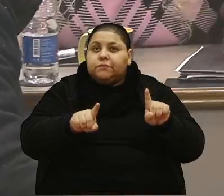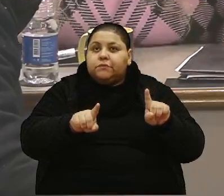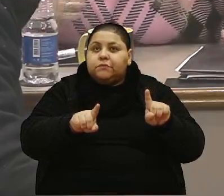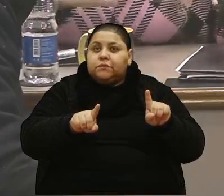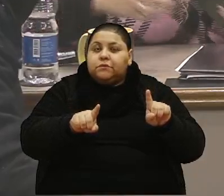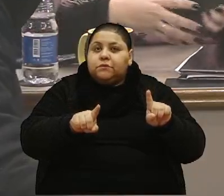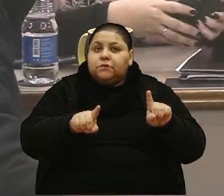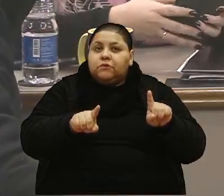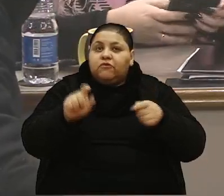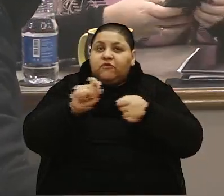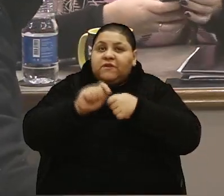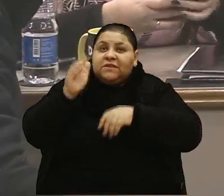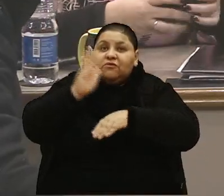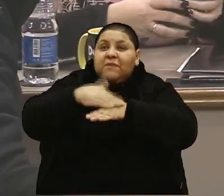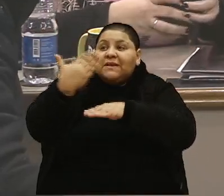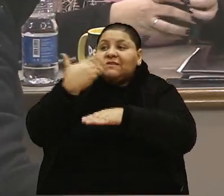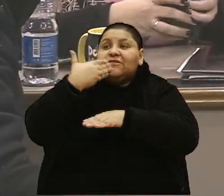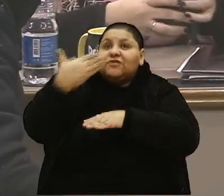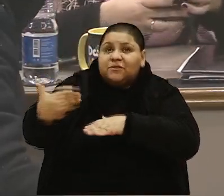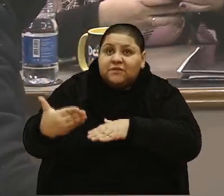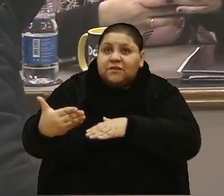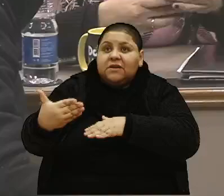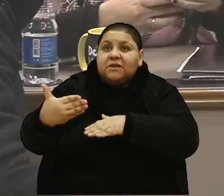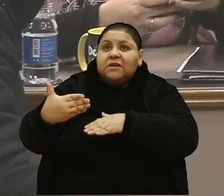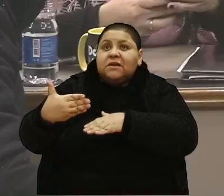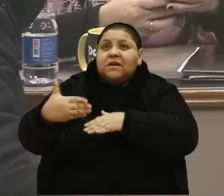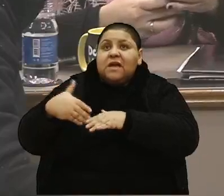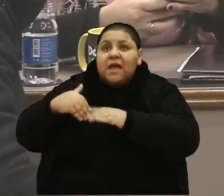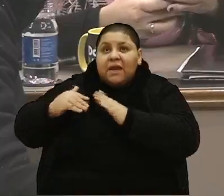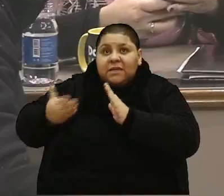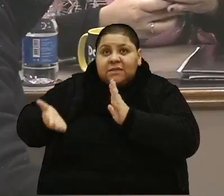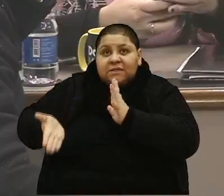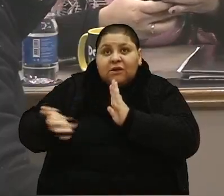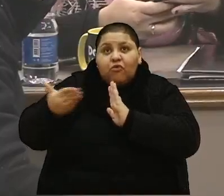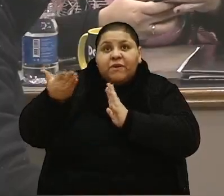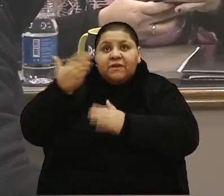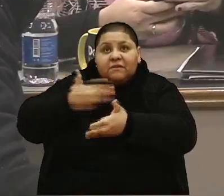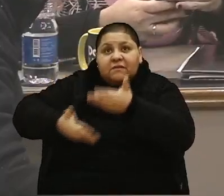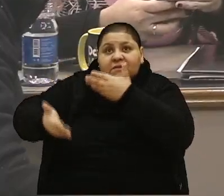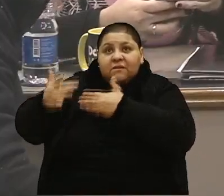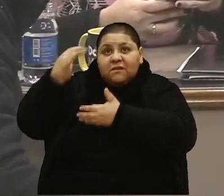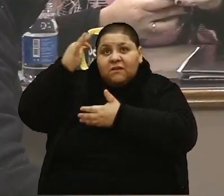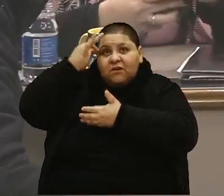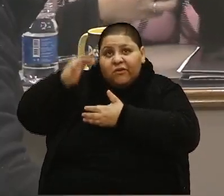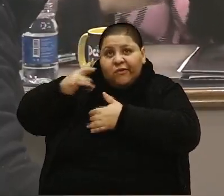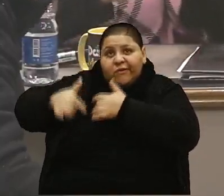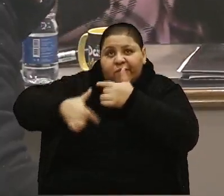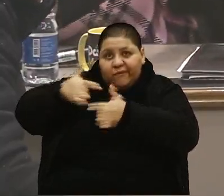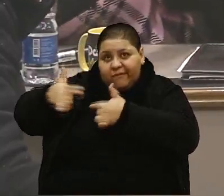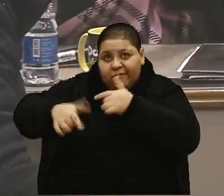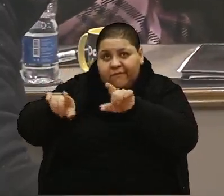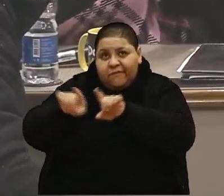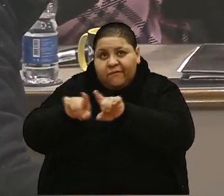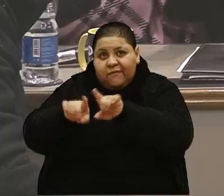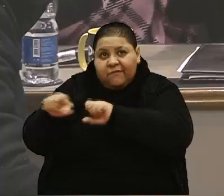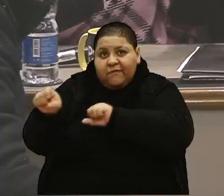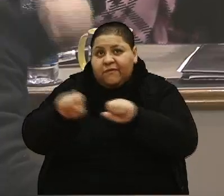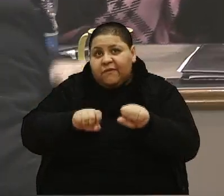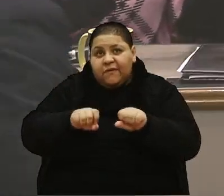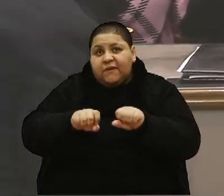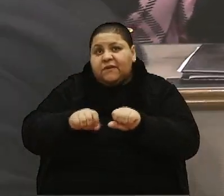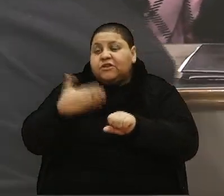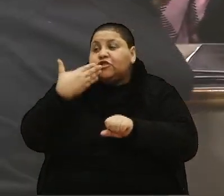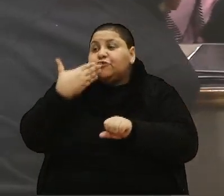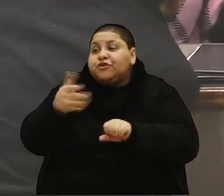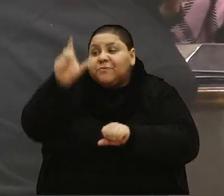abordagem social pela face. Elas intensificaram os atendimentos e eu entendo que nós também tenhamos que trabalhar para isso e, inclusive, no poder de convencimento